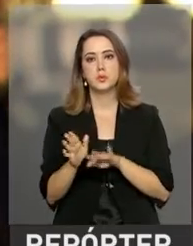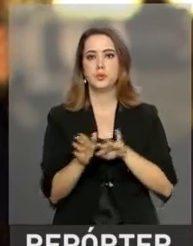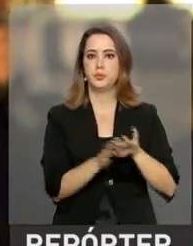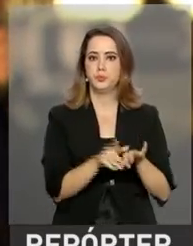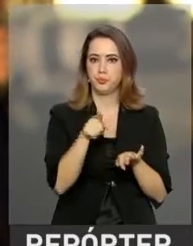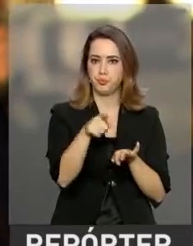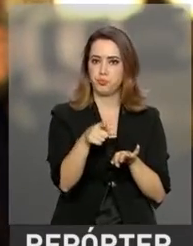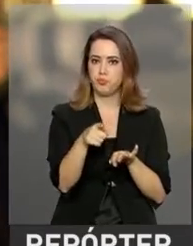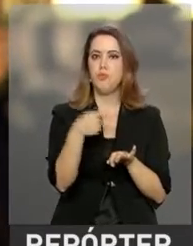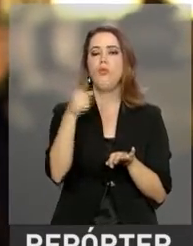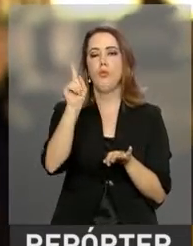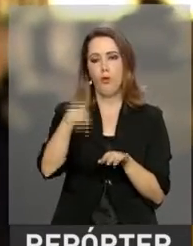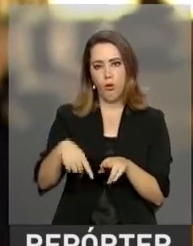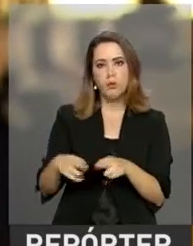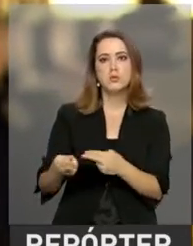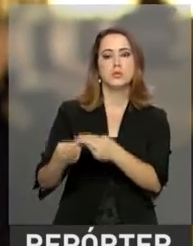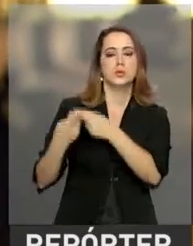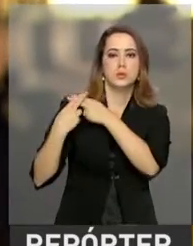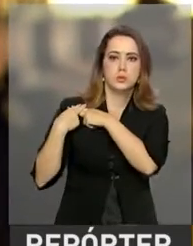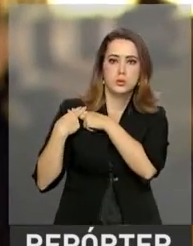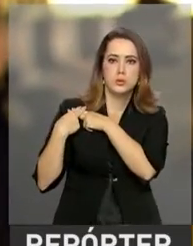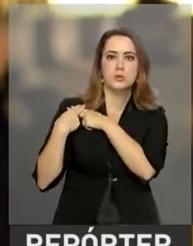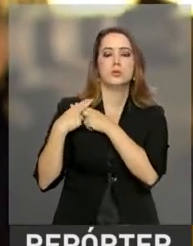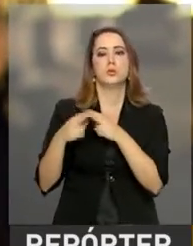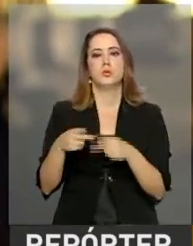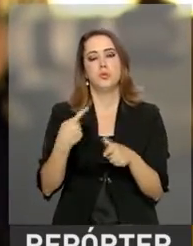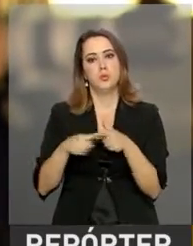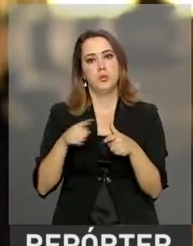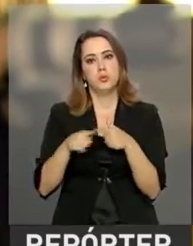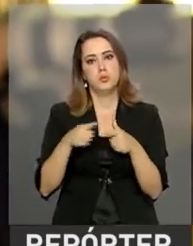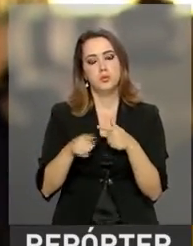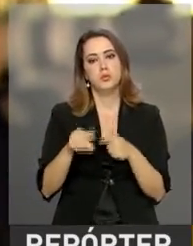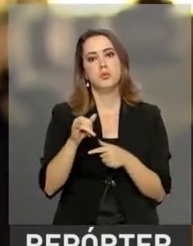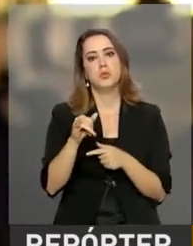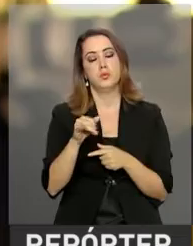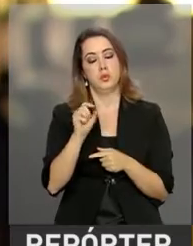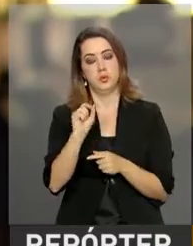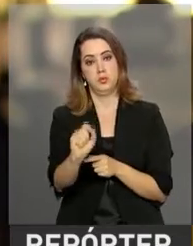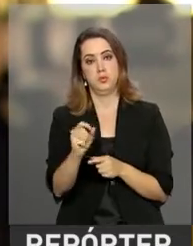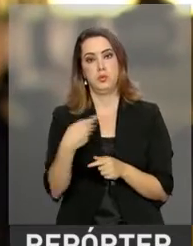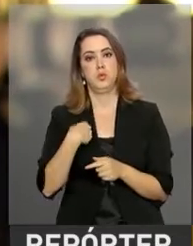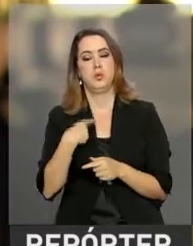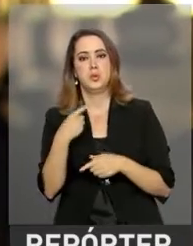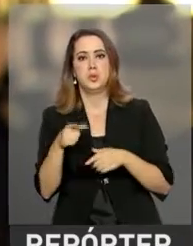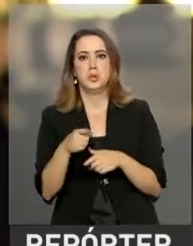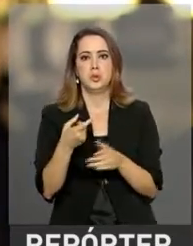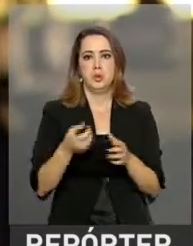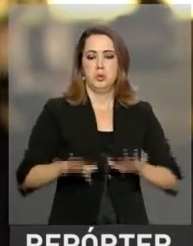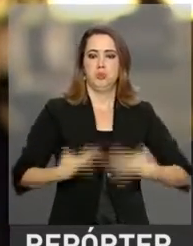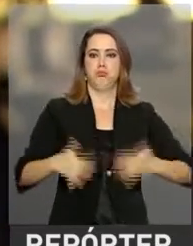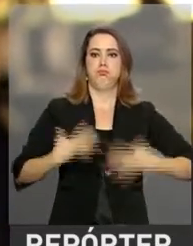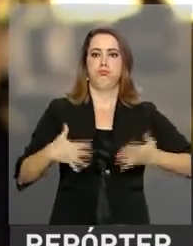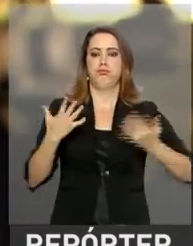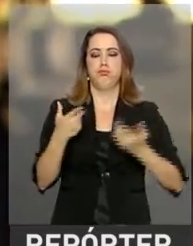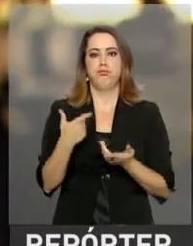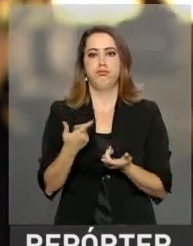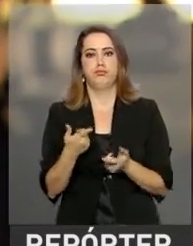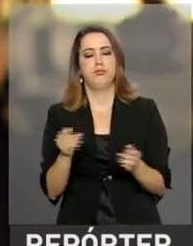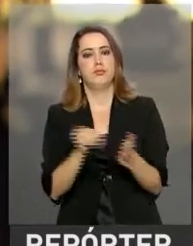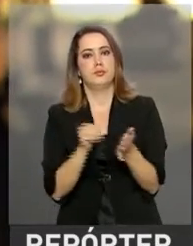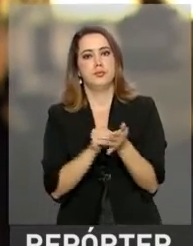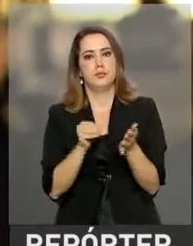o crime de responsabilidade e as suas consequências são e aos olhos de todos essa gastança o descontrole fiscal